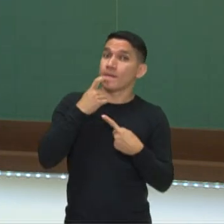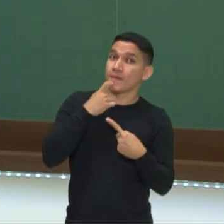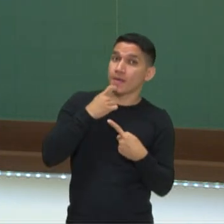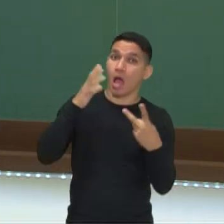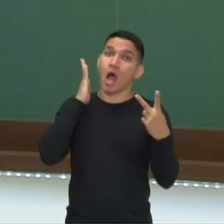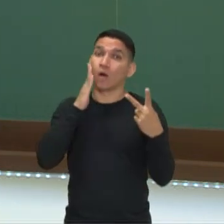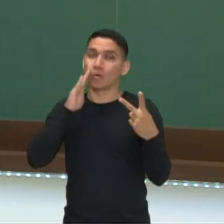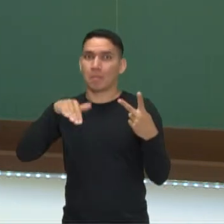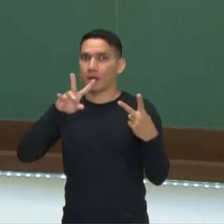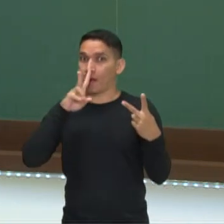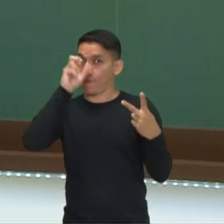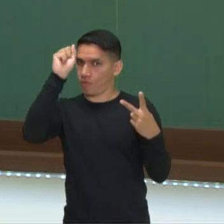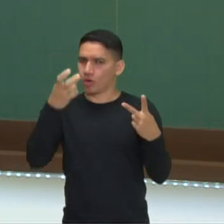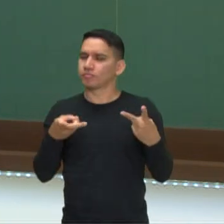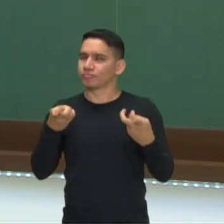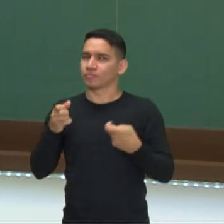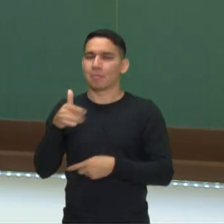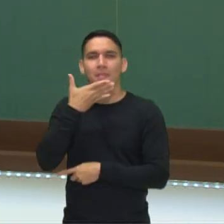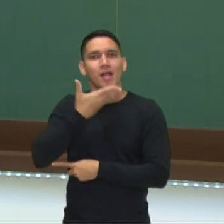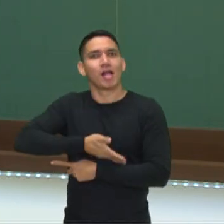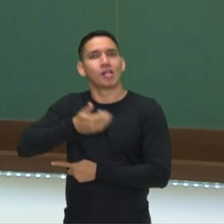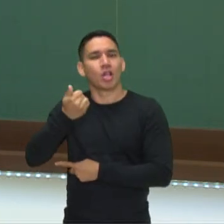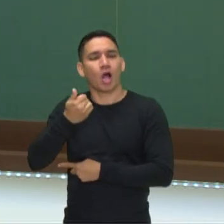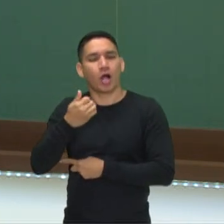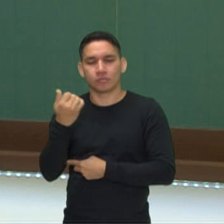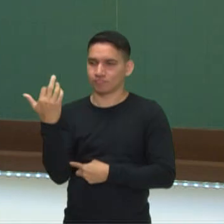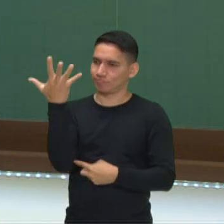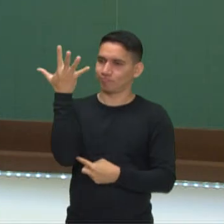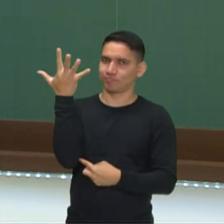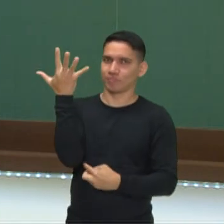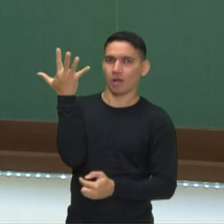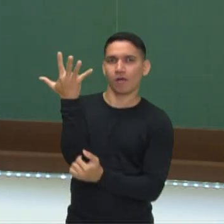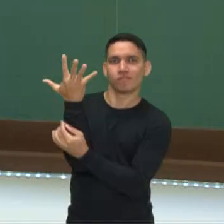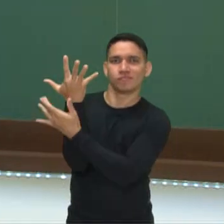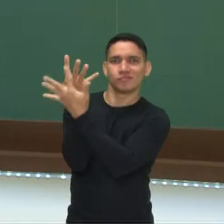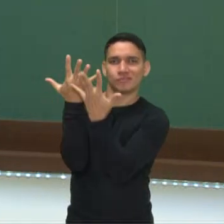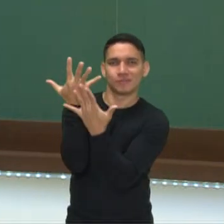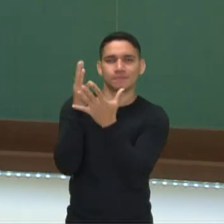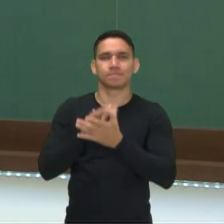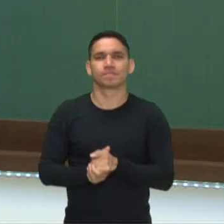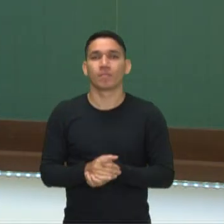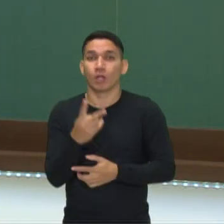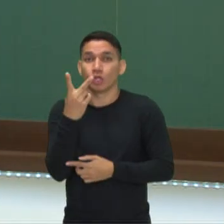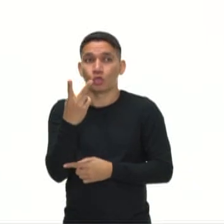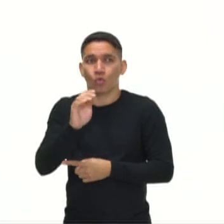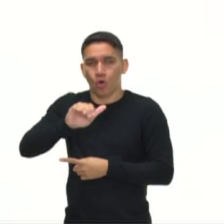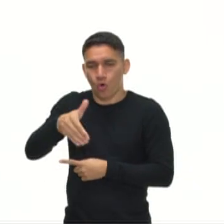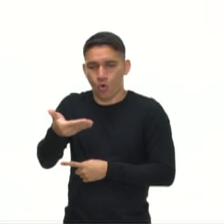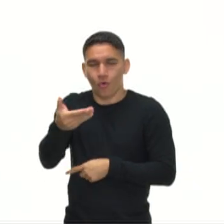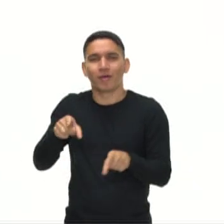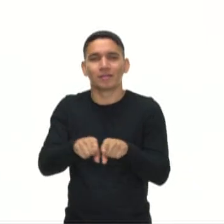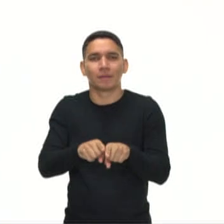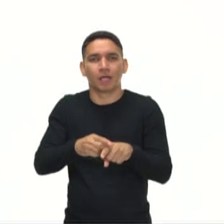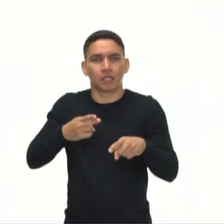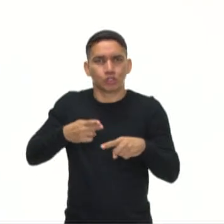mais forte, tá? Você verifica melhor na experiência. 2 colheres e estilete.